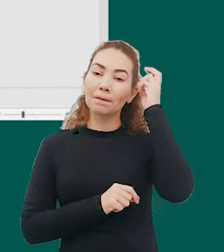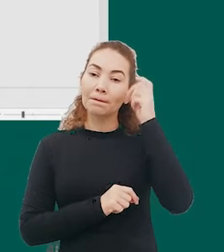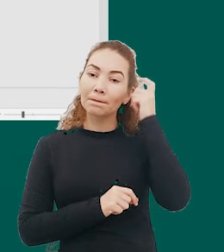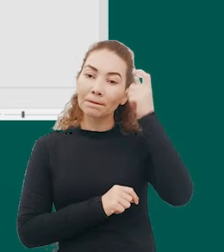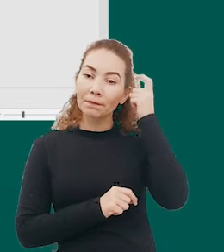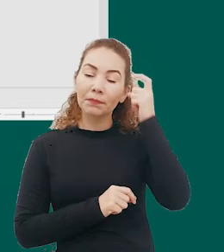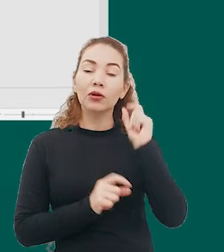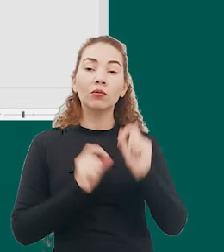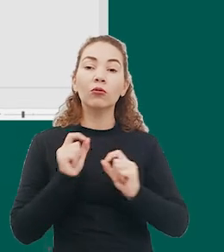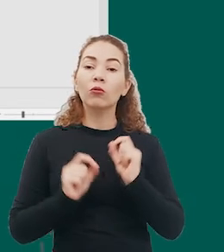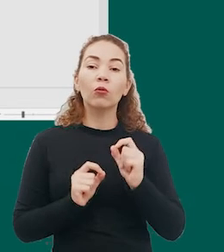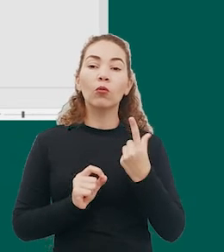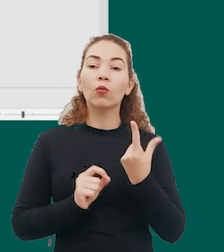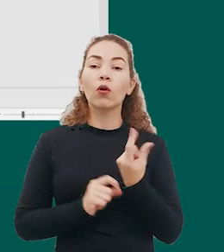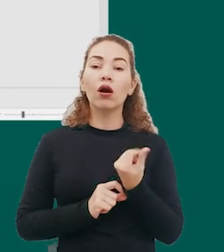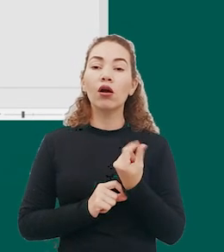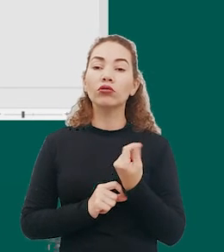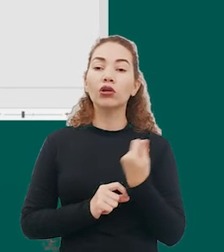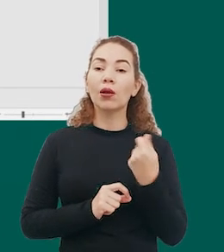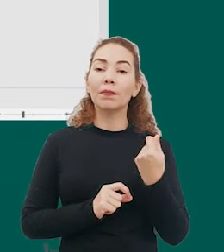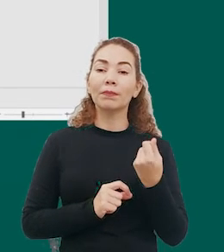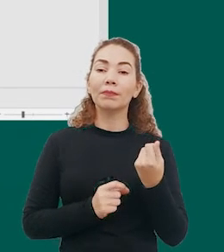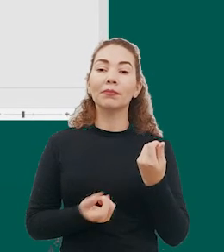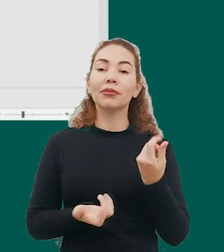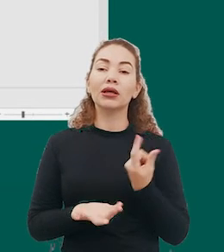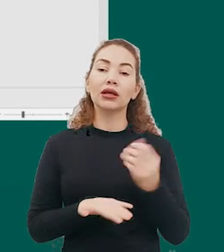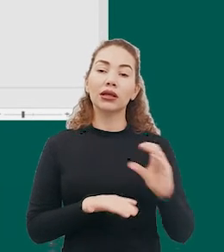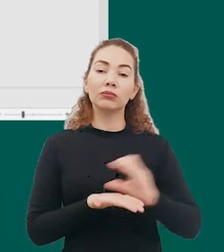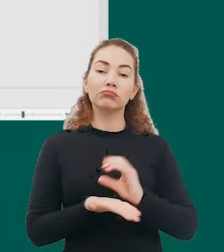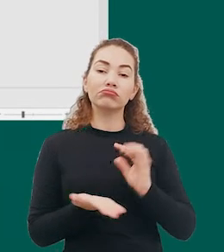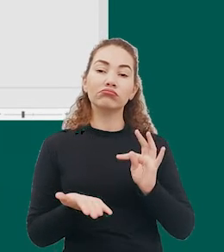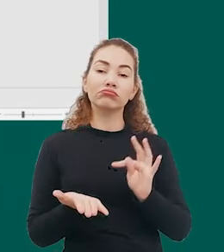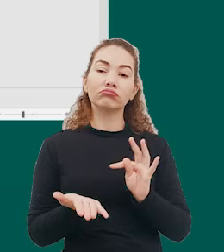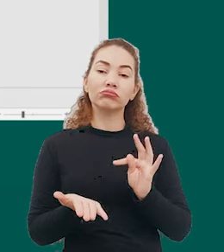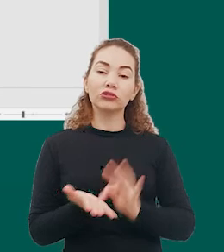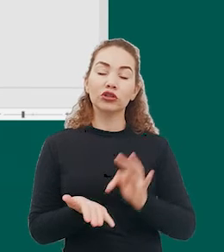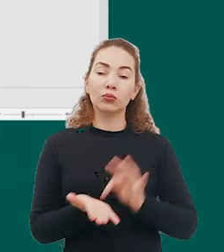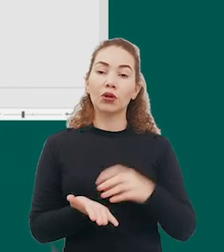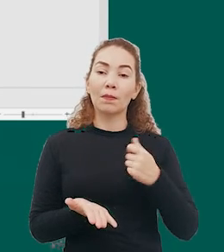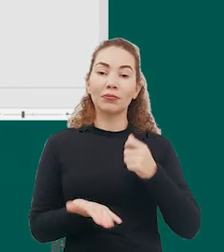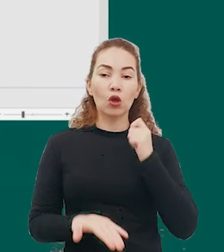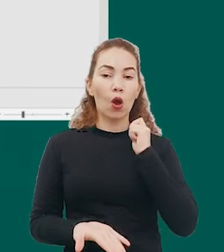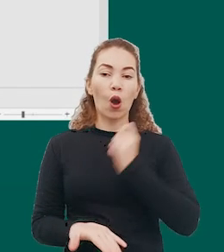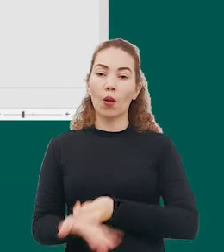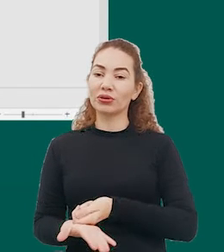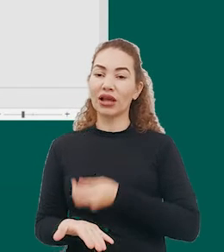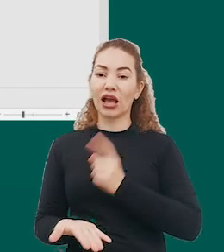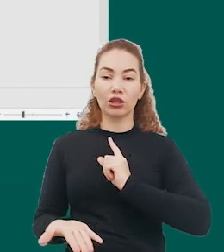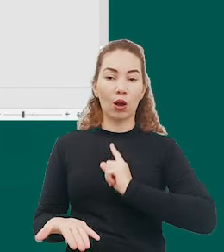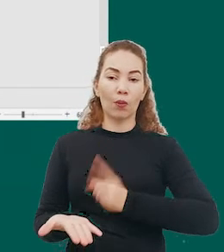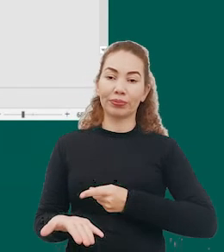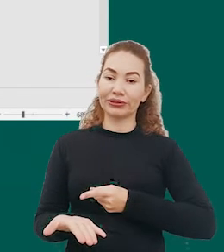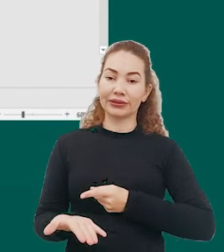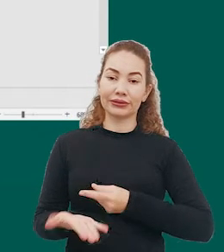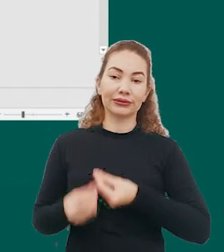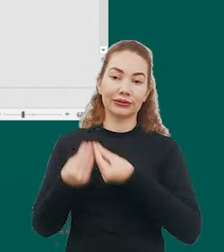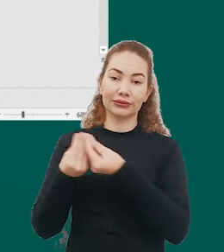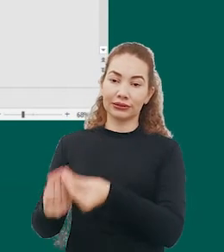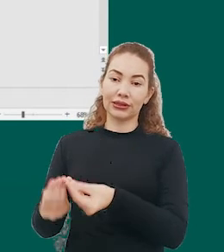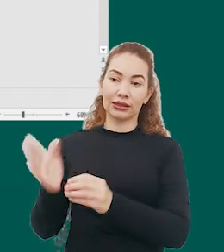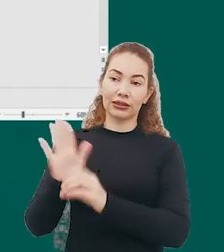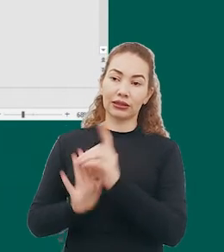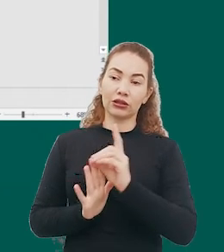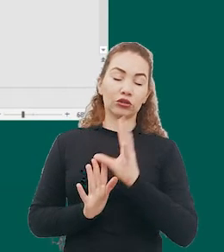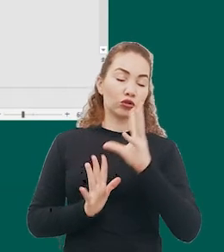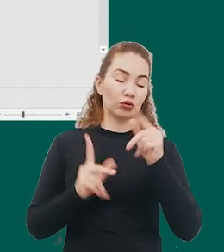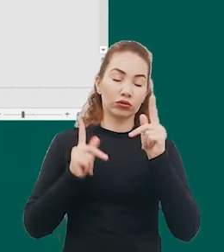a partir de qual valor de rendimento tributável, então, eu estou obrigada à entrega da declaração. Bom, todas